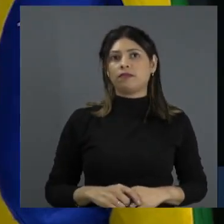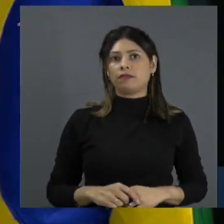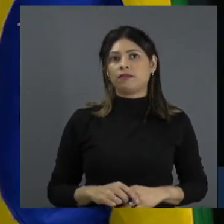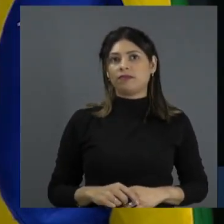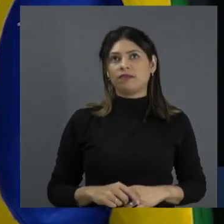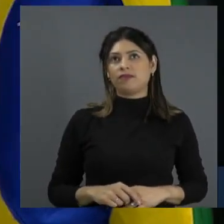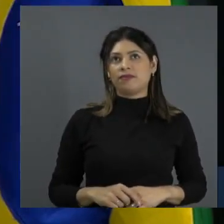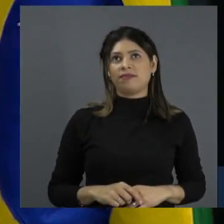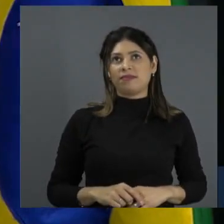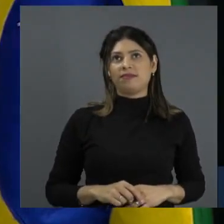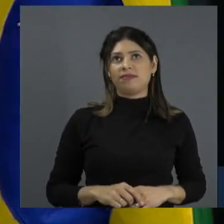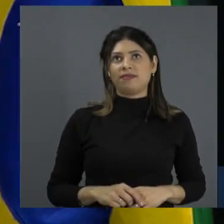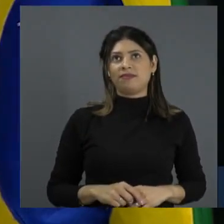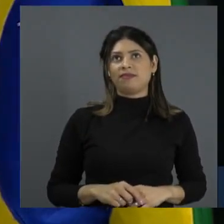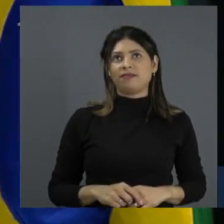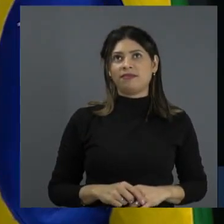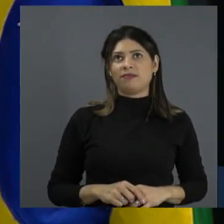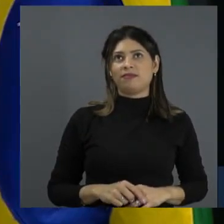assunto,